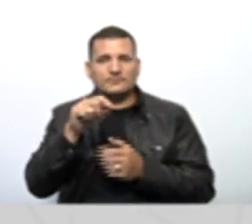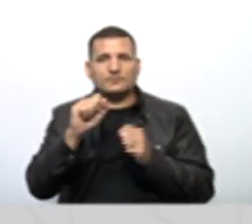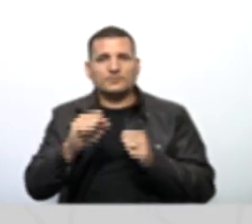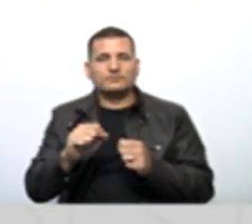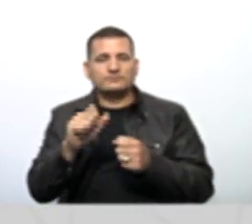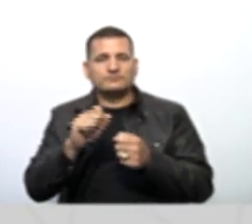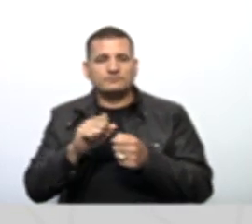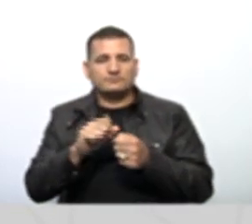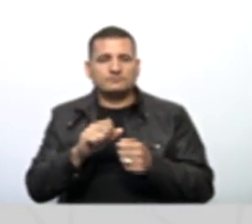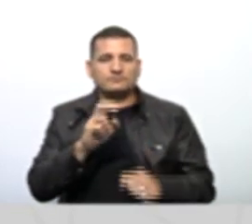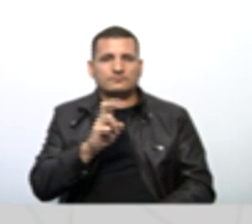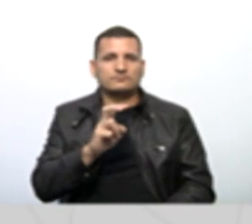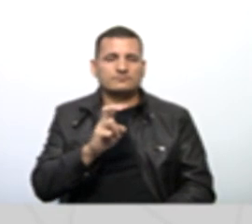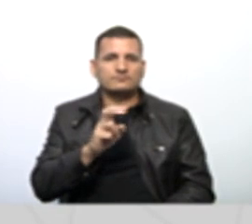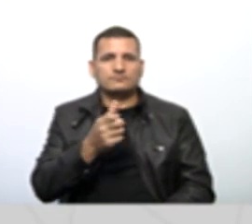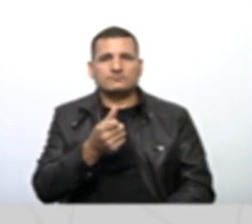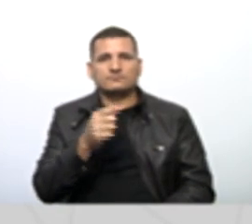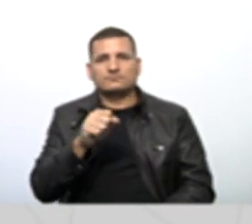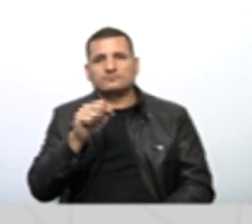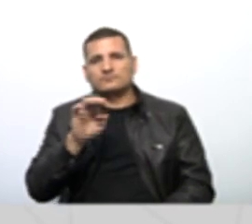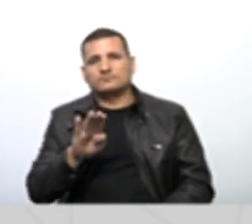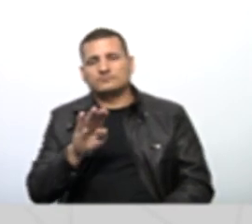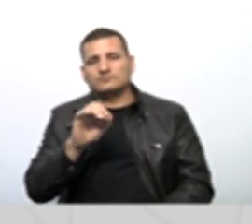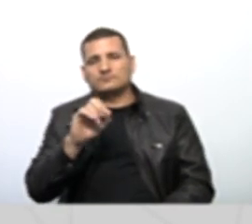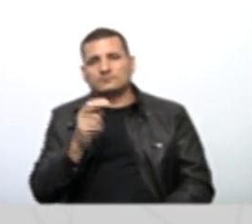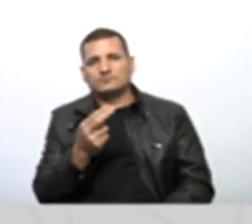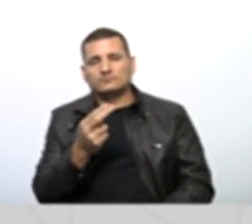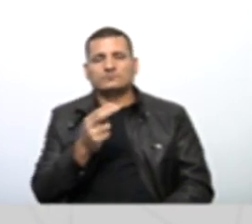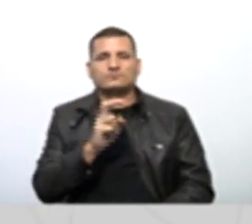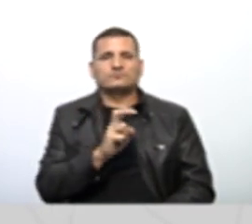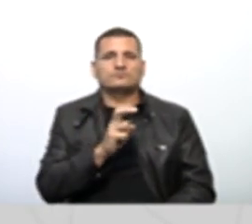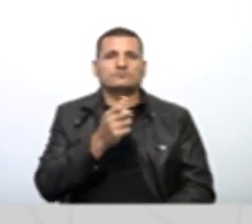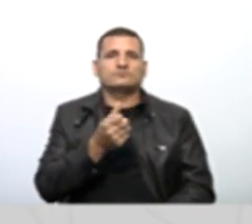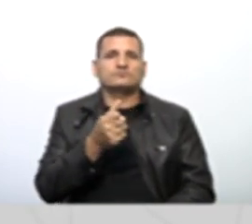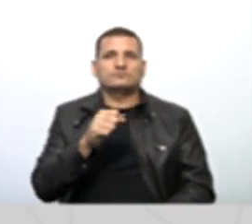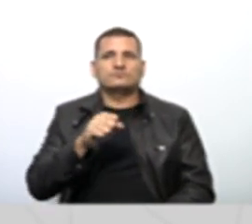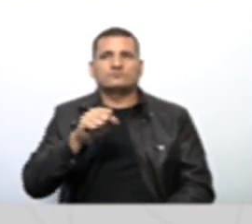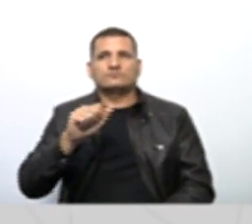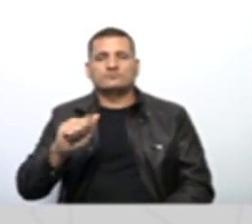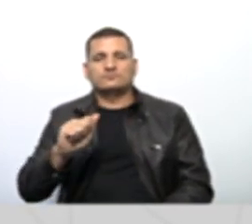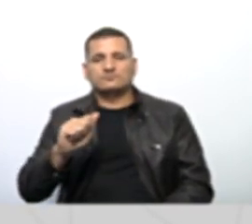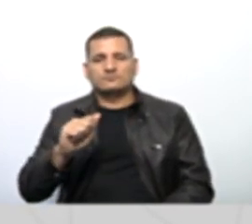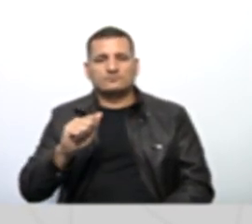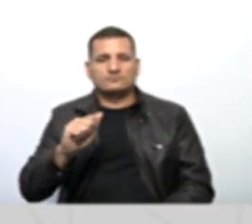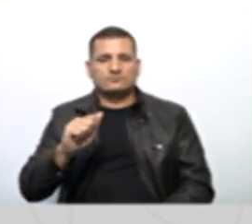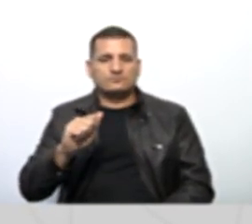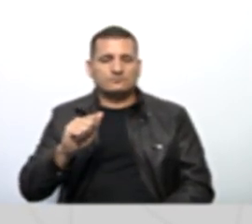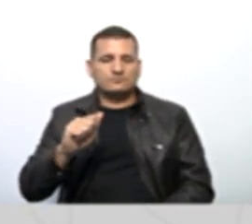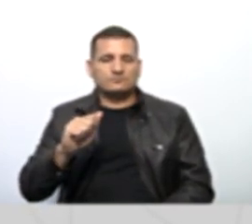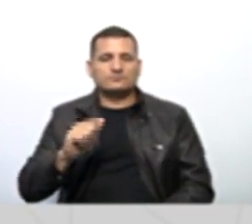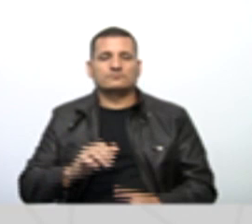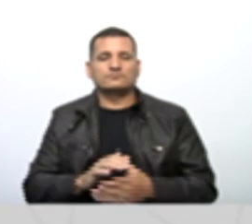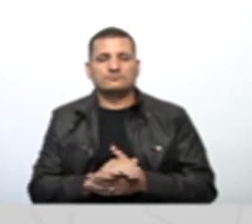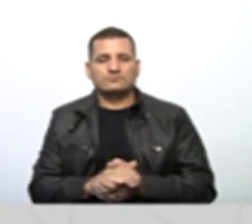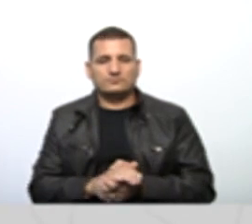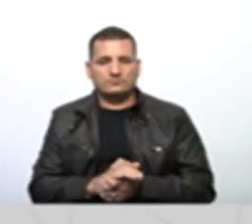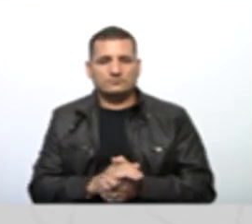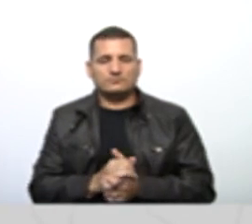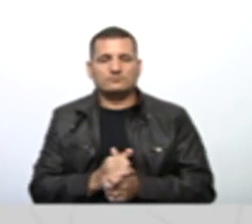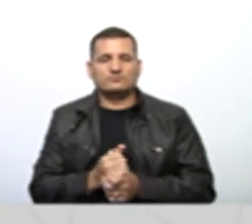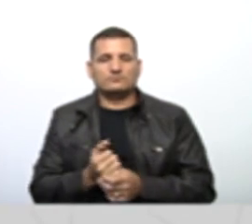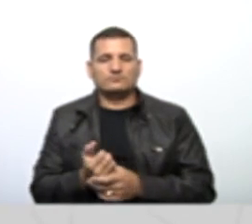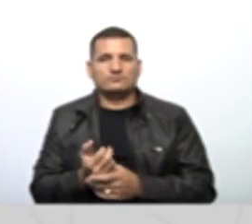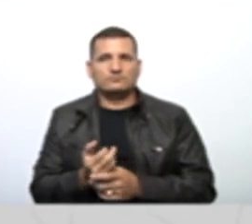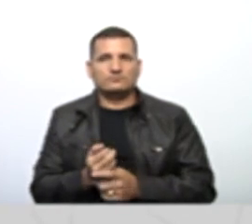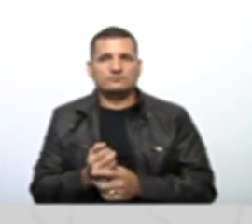56 8 bi ou 56 8 a 7 pessoal não esqueçam disso essas duas perguntas